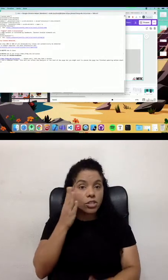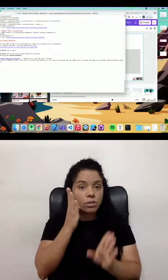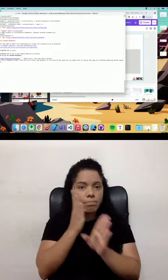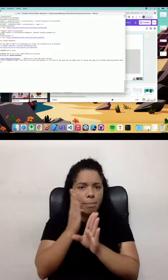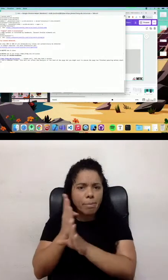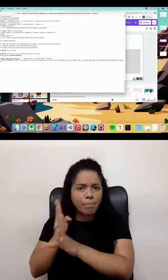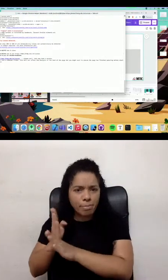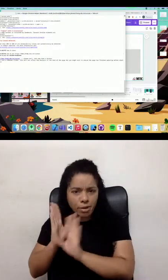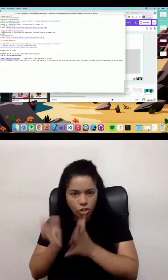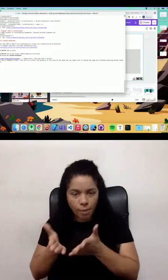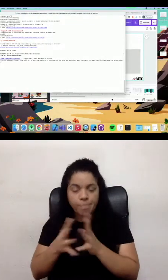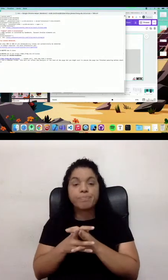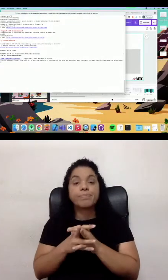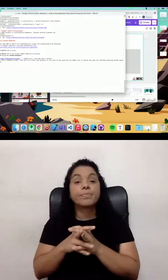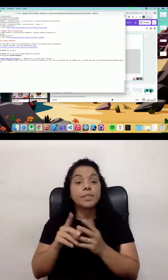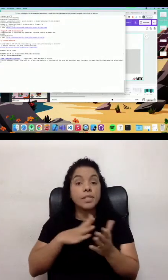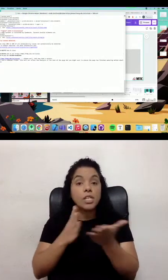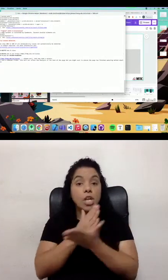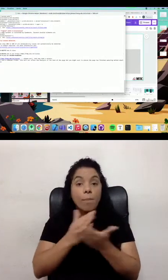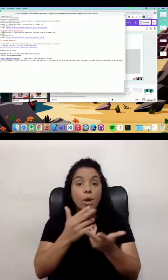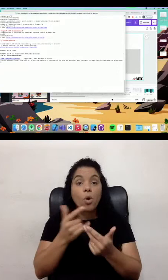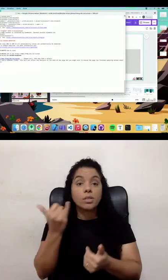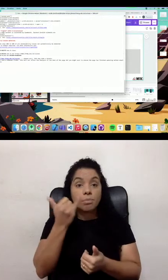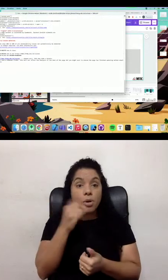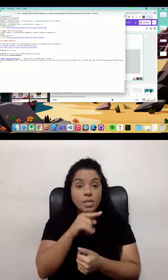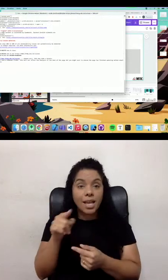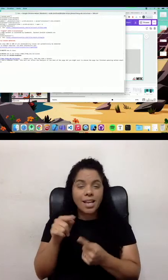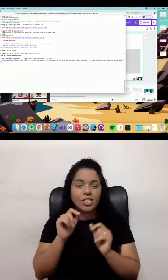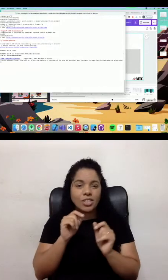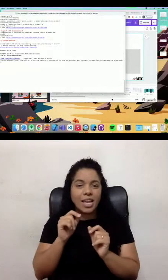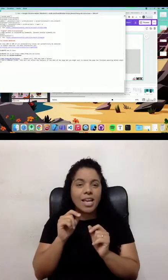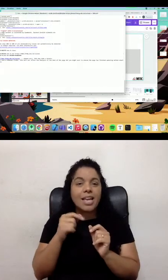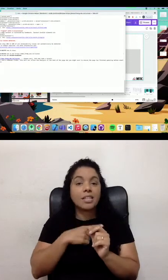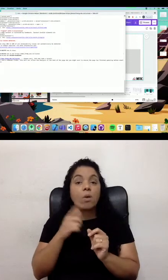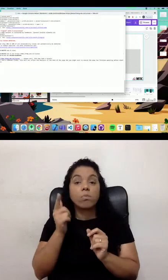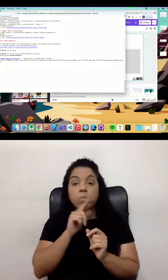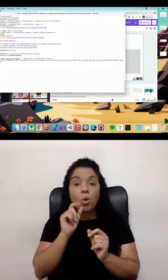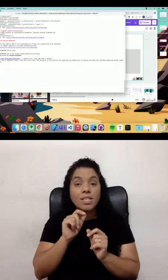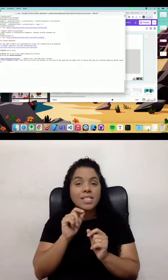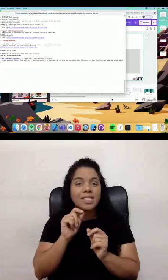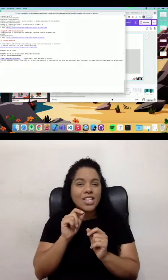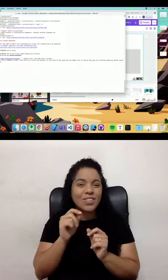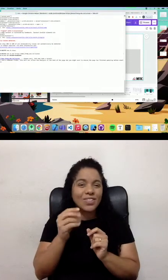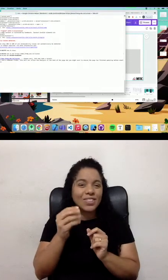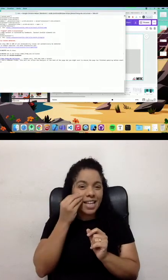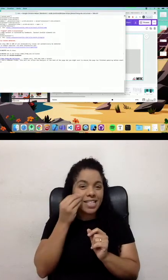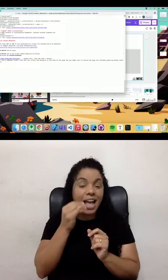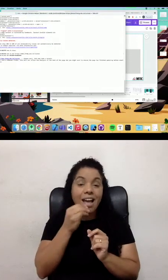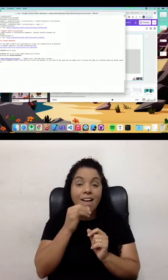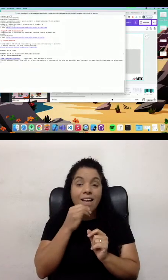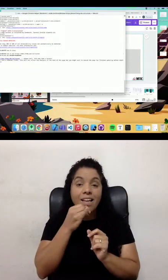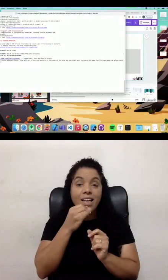detectados. E uma coisa muito importante que ele fala aqui, ó, que eu consigo testar com esse teste automatizado de